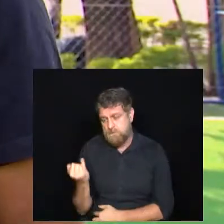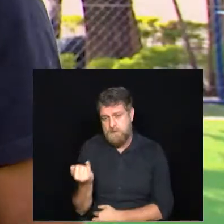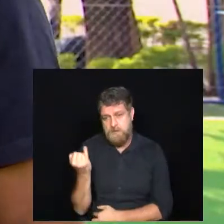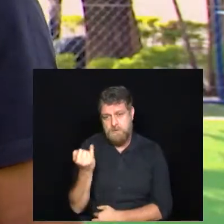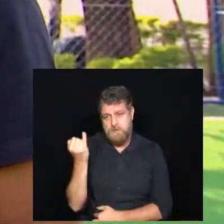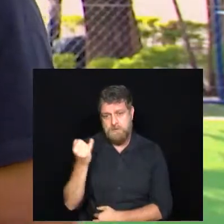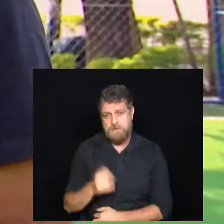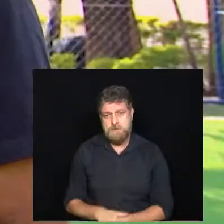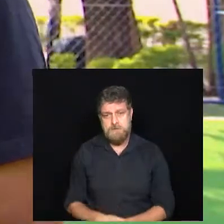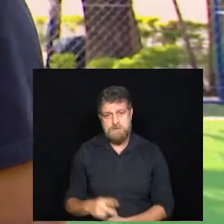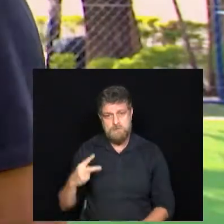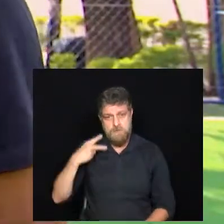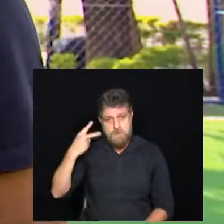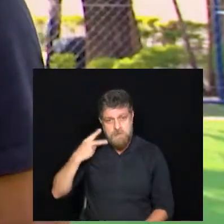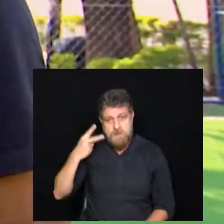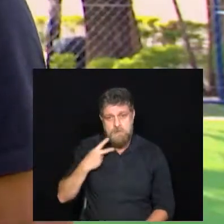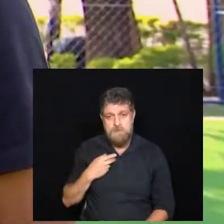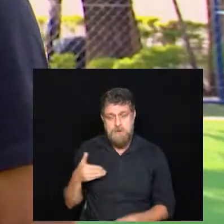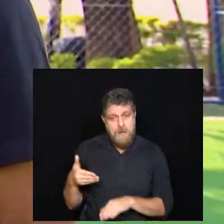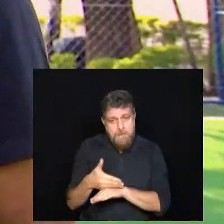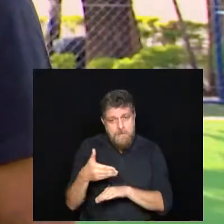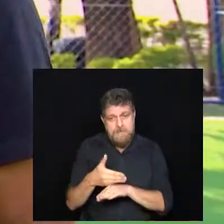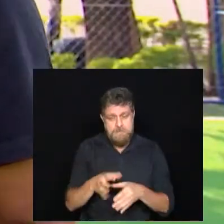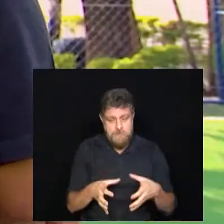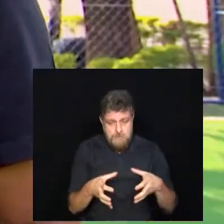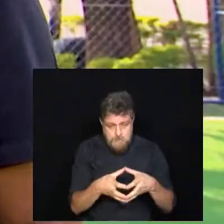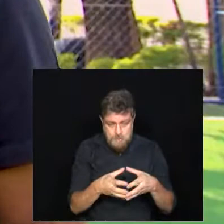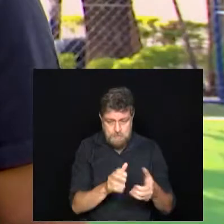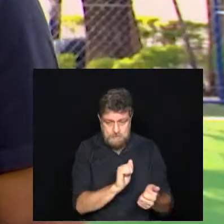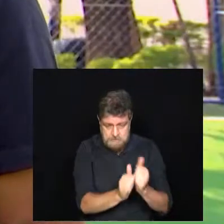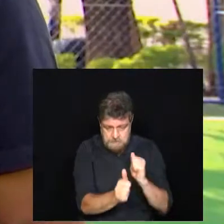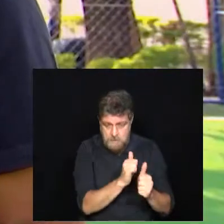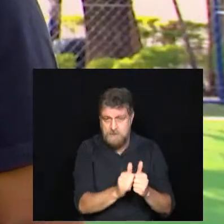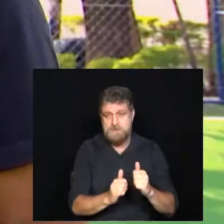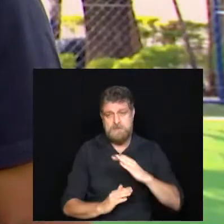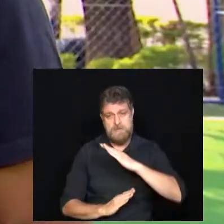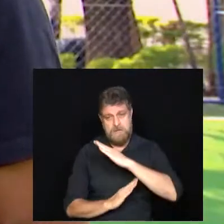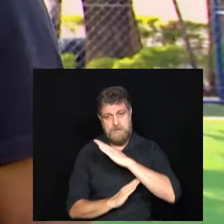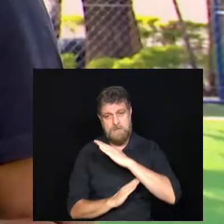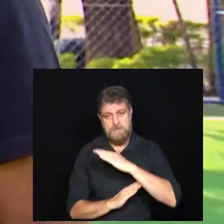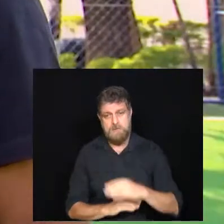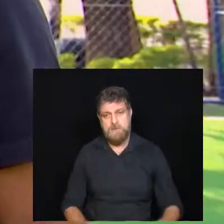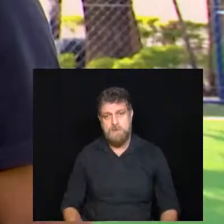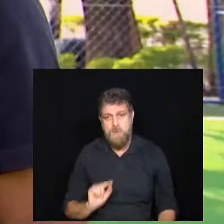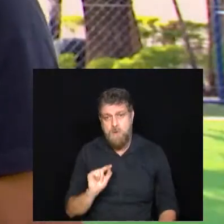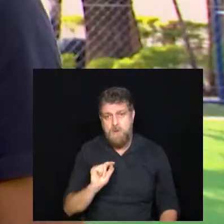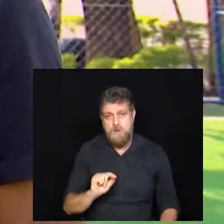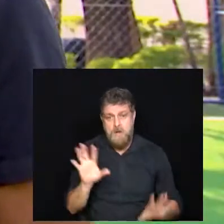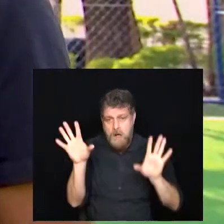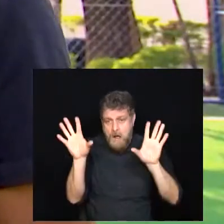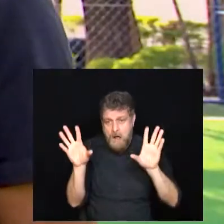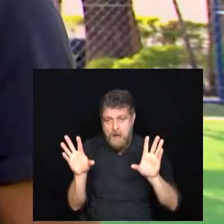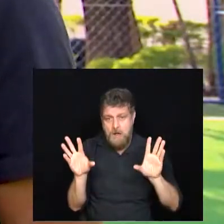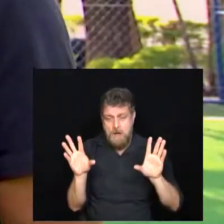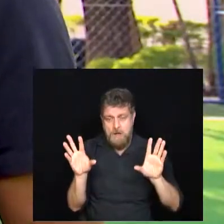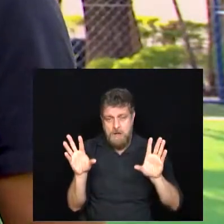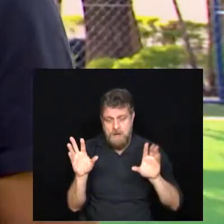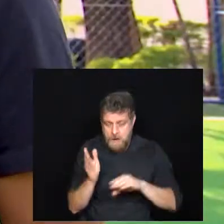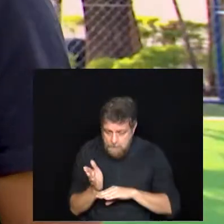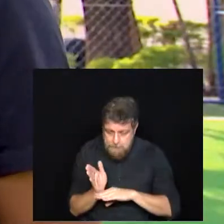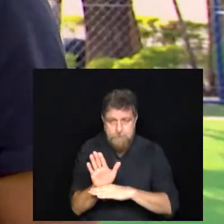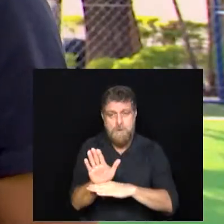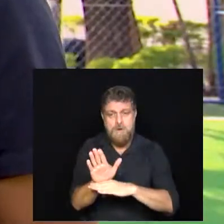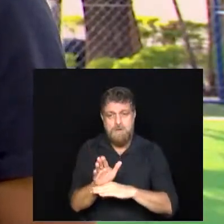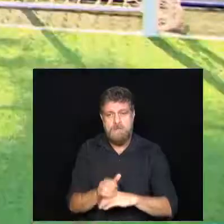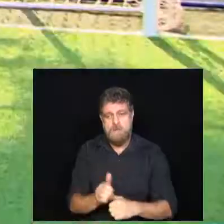como vereador e membro da Comissão de Esportes da Câmara Municipal de Campinas, apoiar essa nova modalidade na